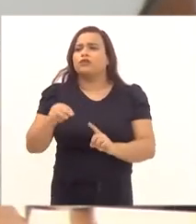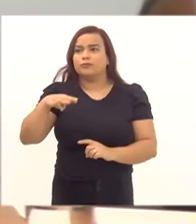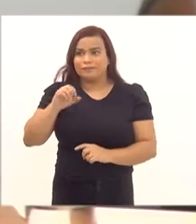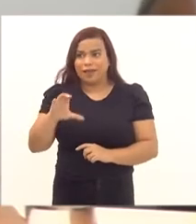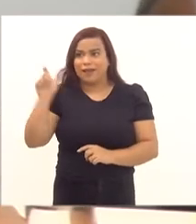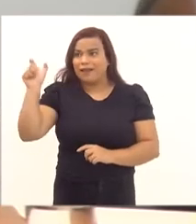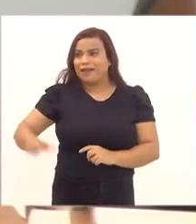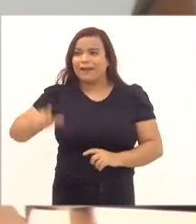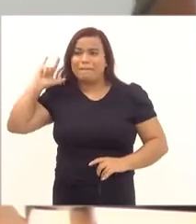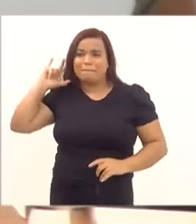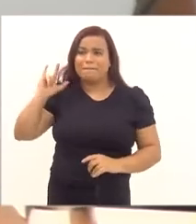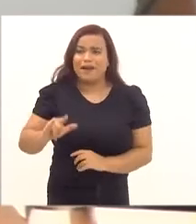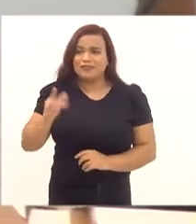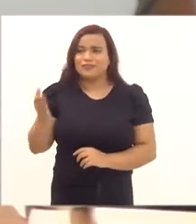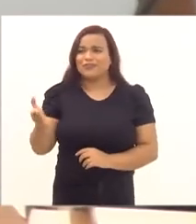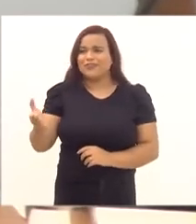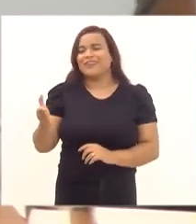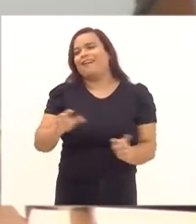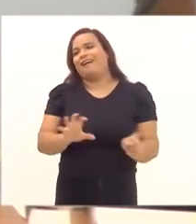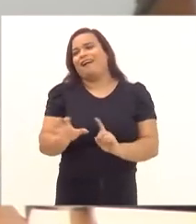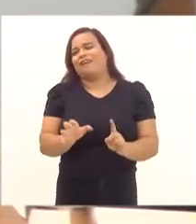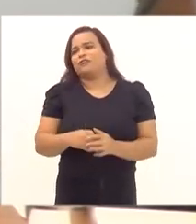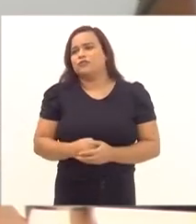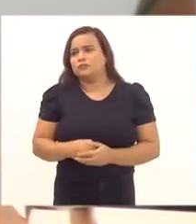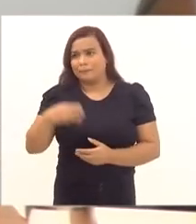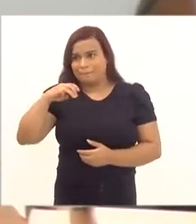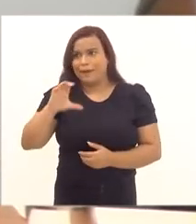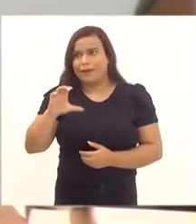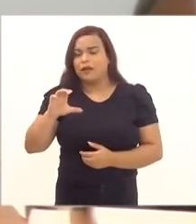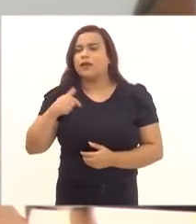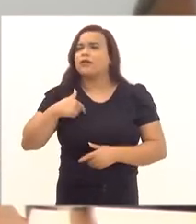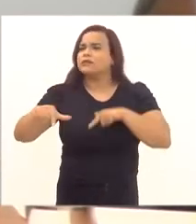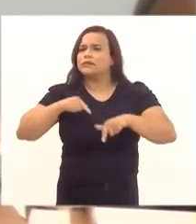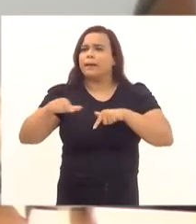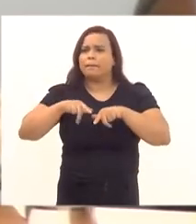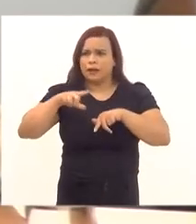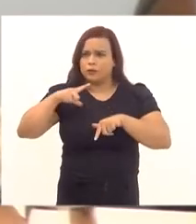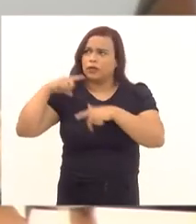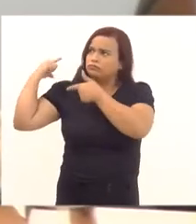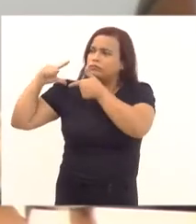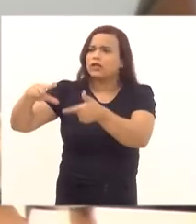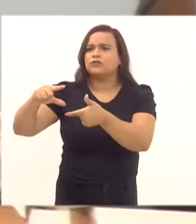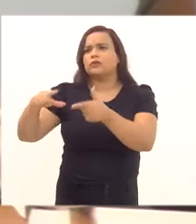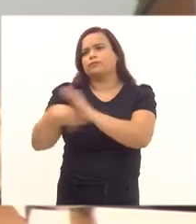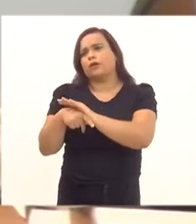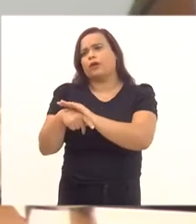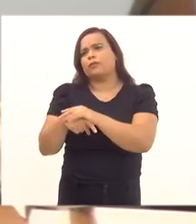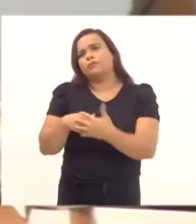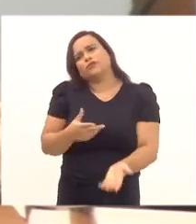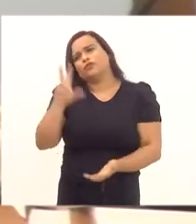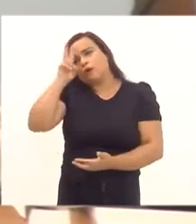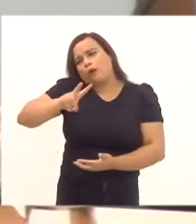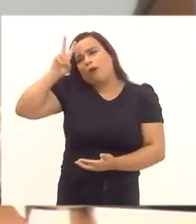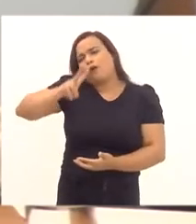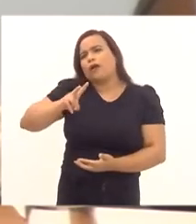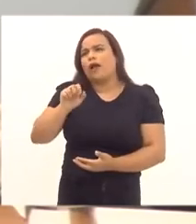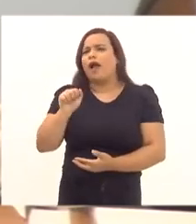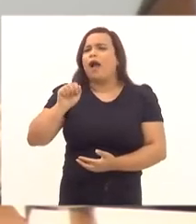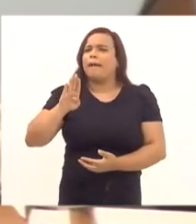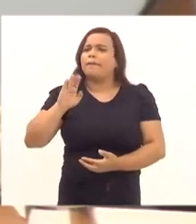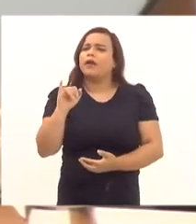apaixonado pela rádio MEC Então por nós temos todo um trabalho foi uma tradição a bem está envolvido nessa luta